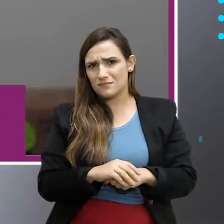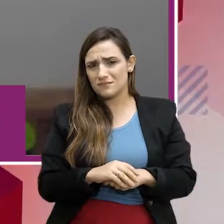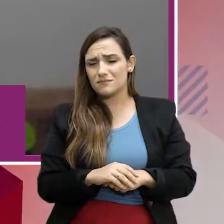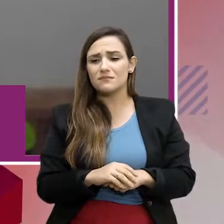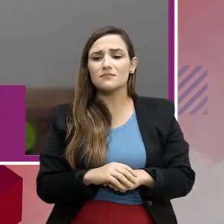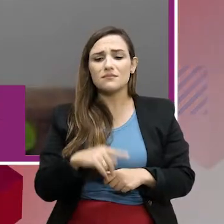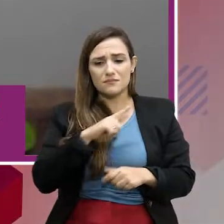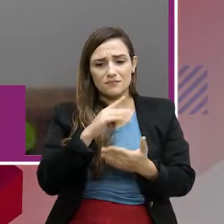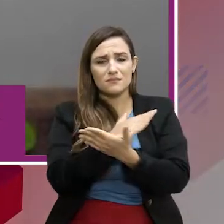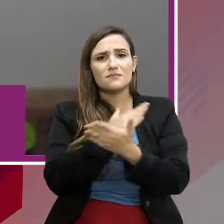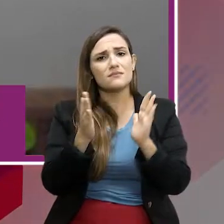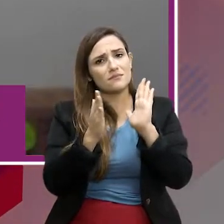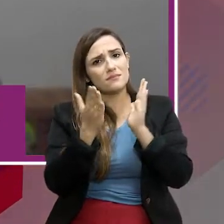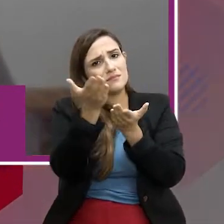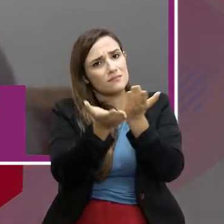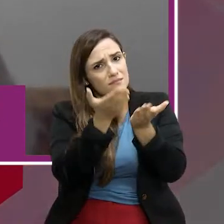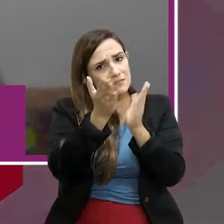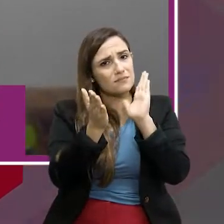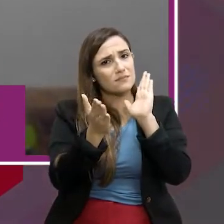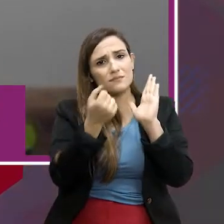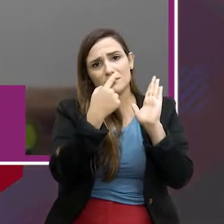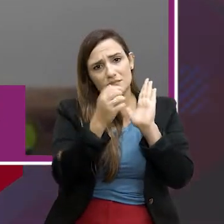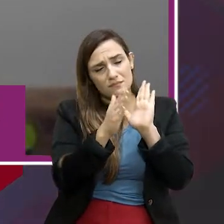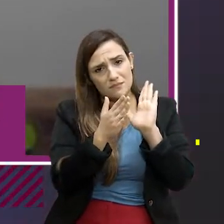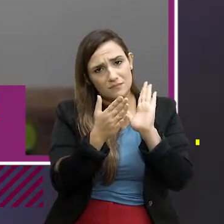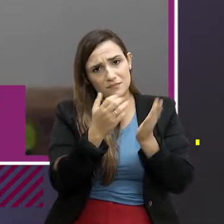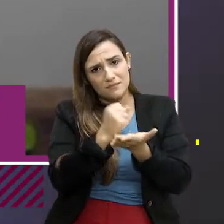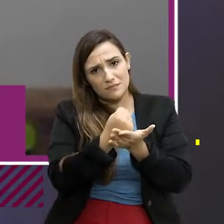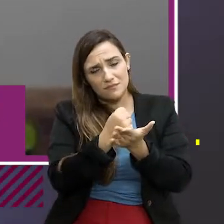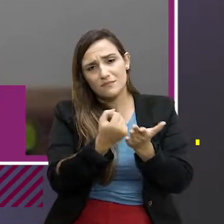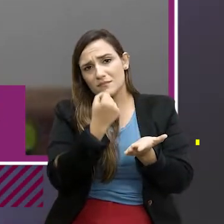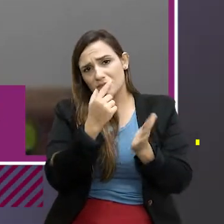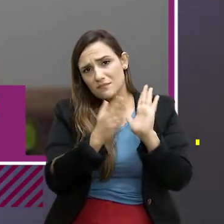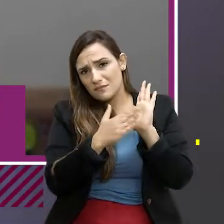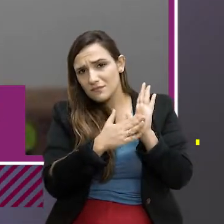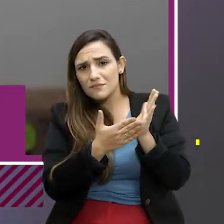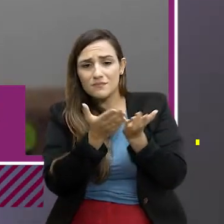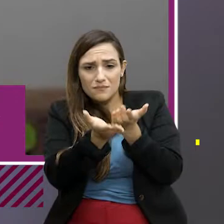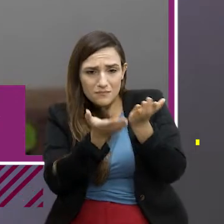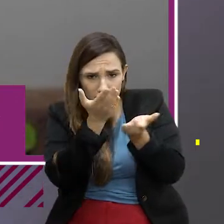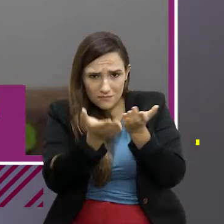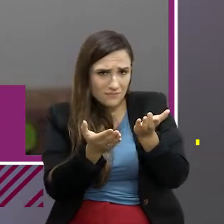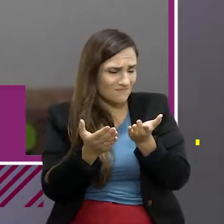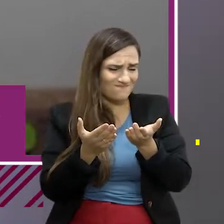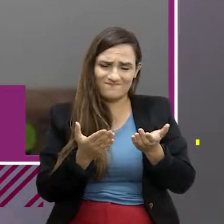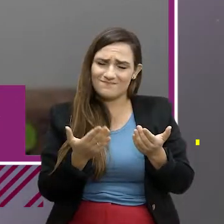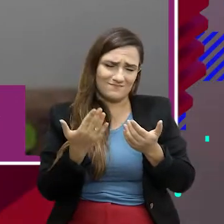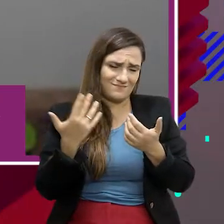remédio, por exemplo. A gente, inclusive, nem tem. Existem alguns tratamentos propostos muito caros, não estão